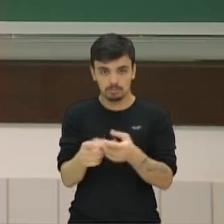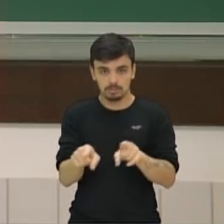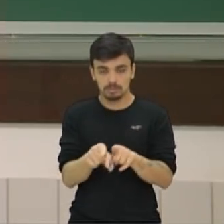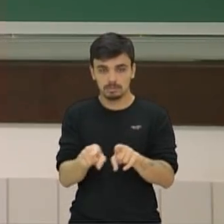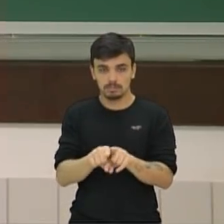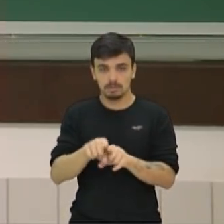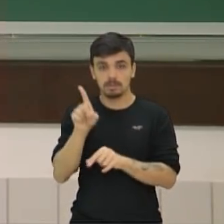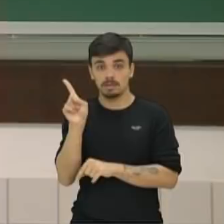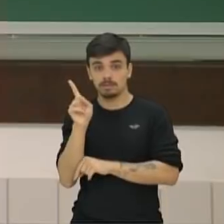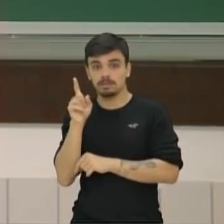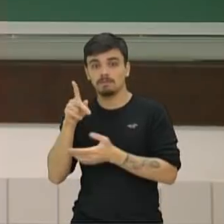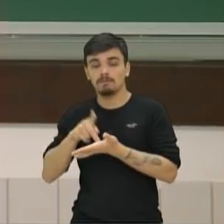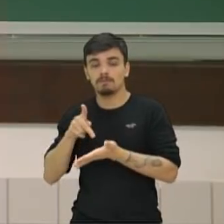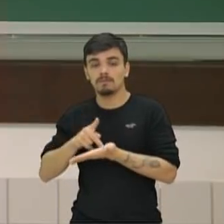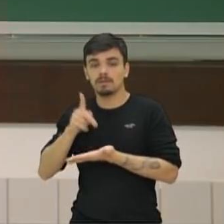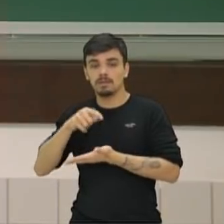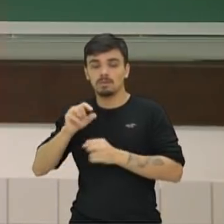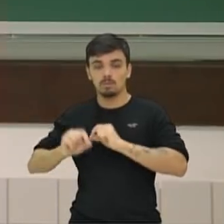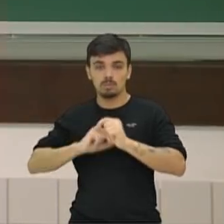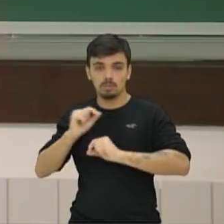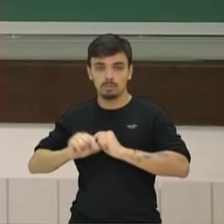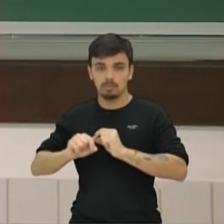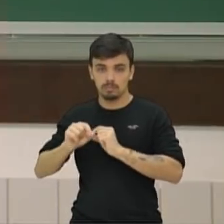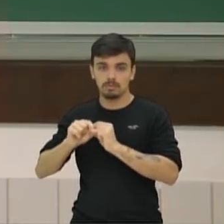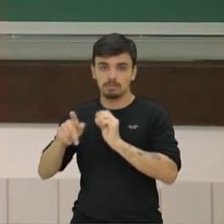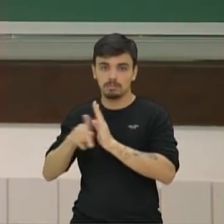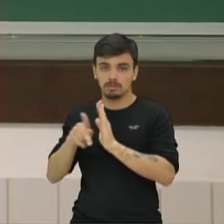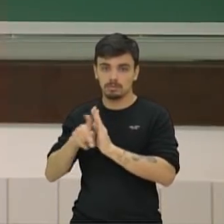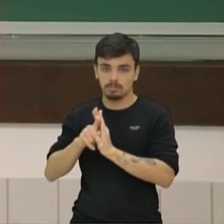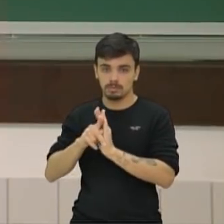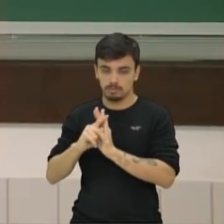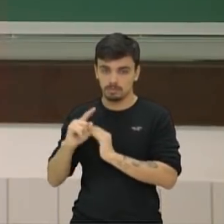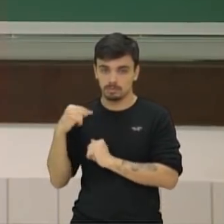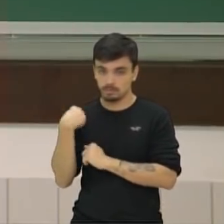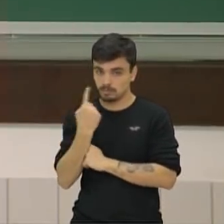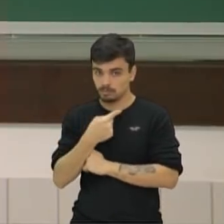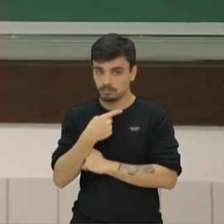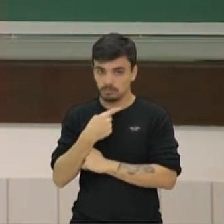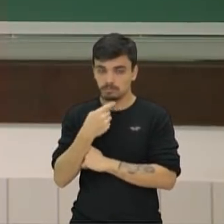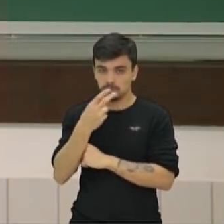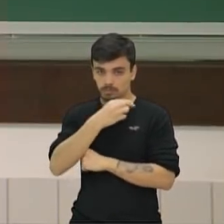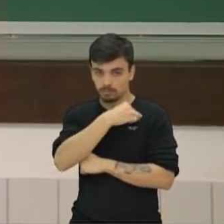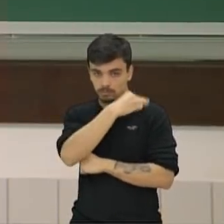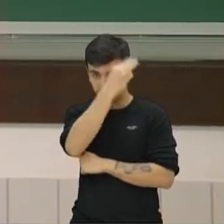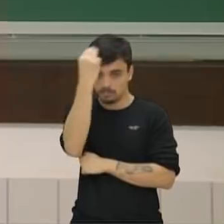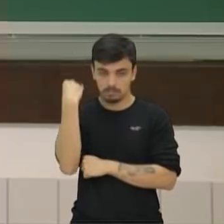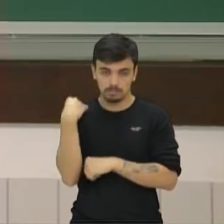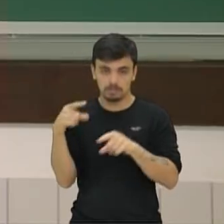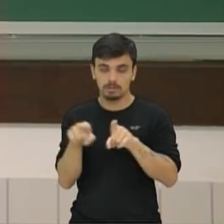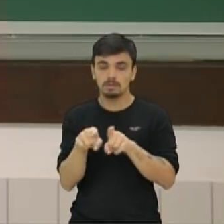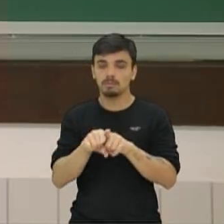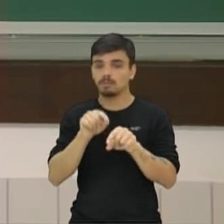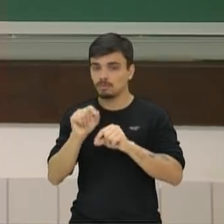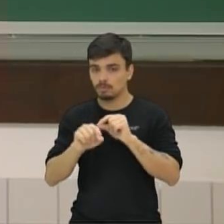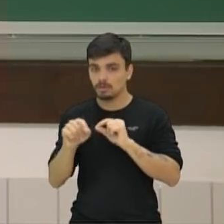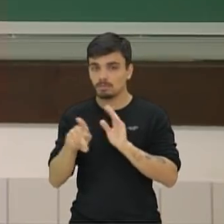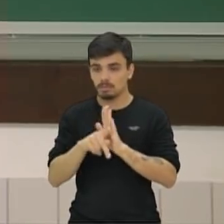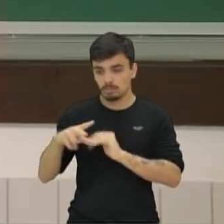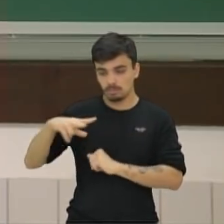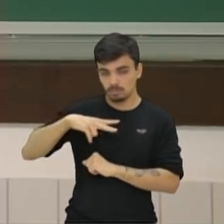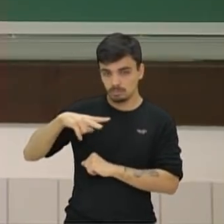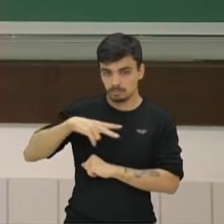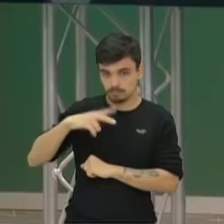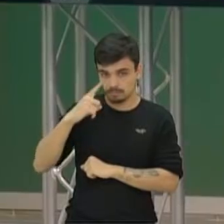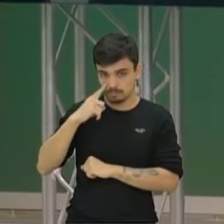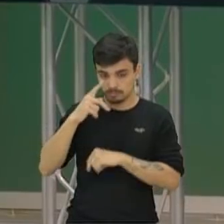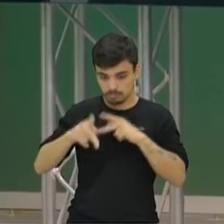Essa daqui, na realidade, é uma releitura de uma obra de Nossa Senhora, tá? É domínio público, então ela